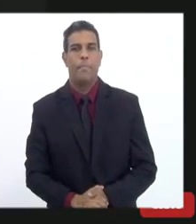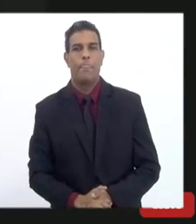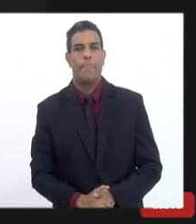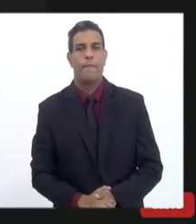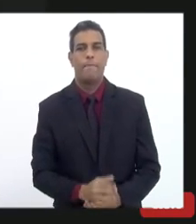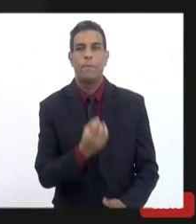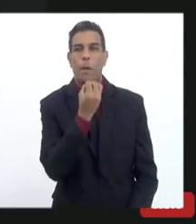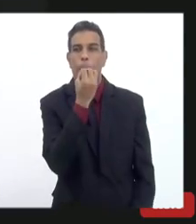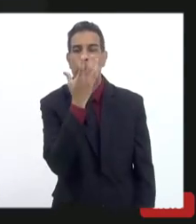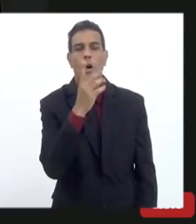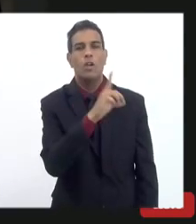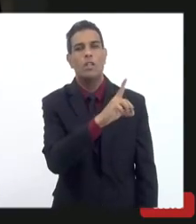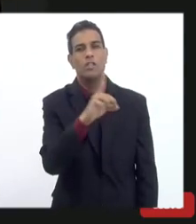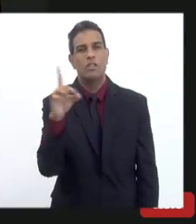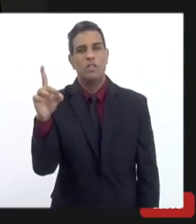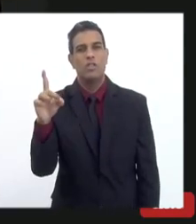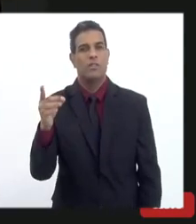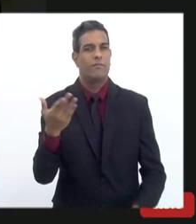Olá, bom dia, pessoal.